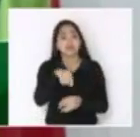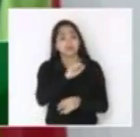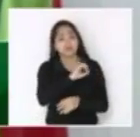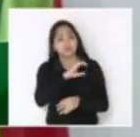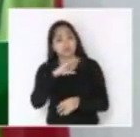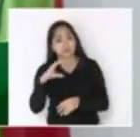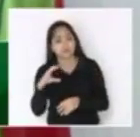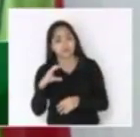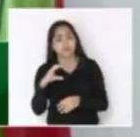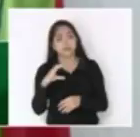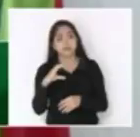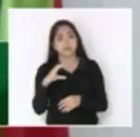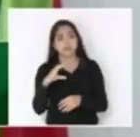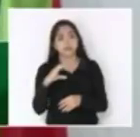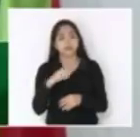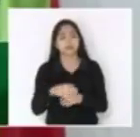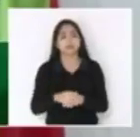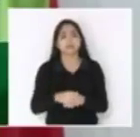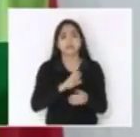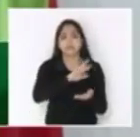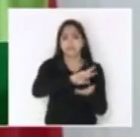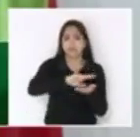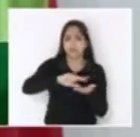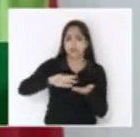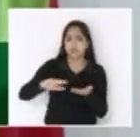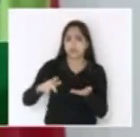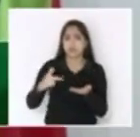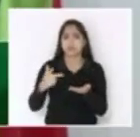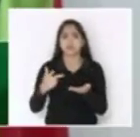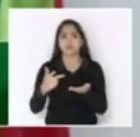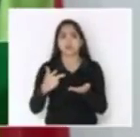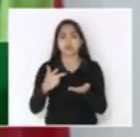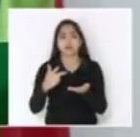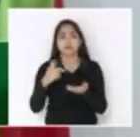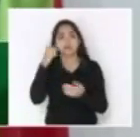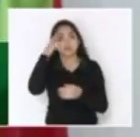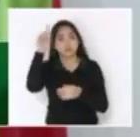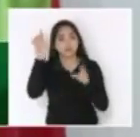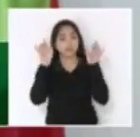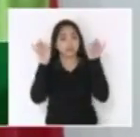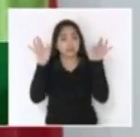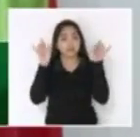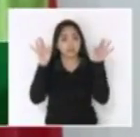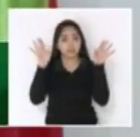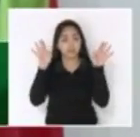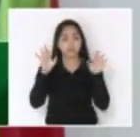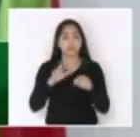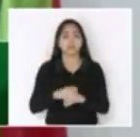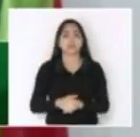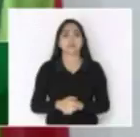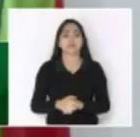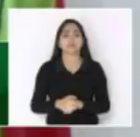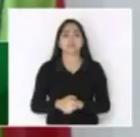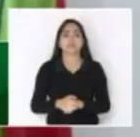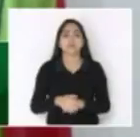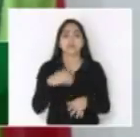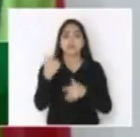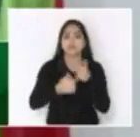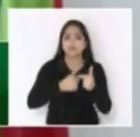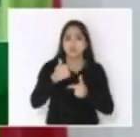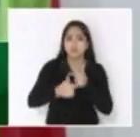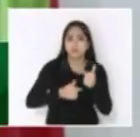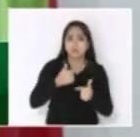Catarina, atividades diversas sobre essa data importante e que, cuja o trabalho de